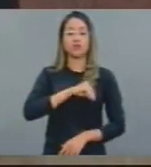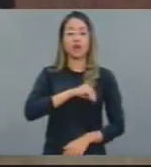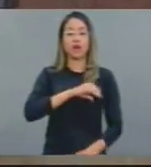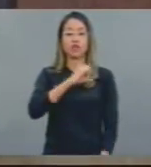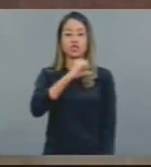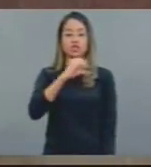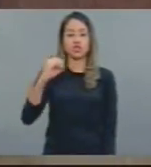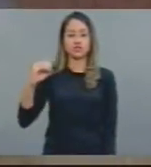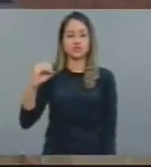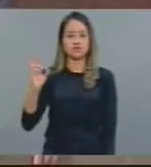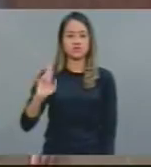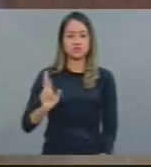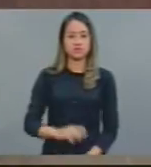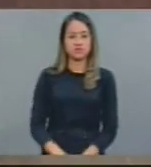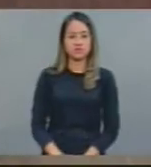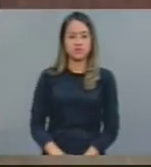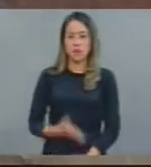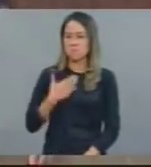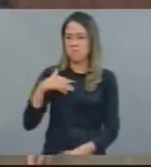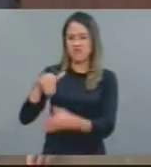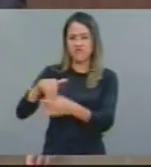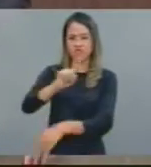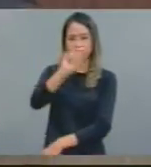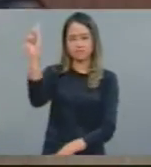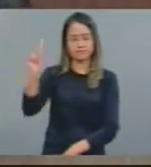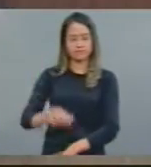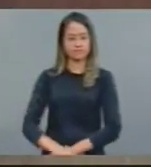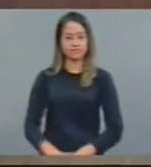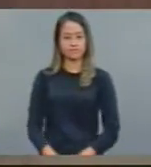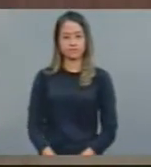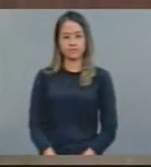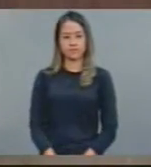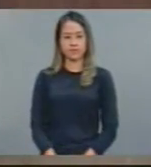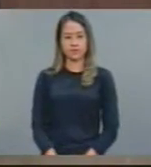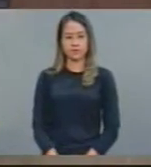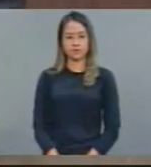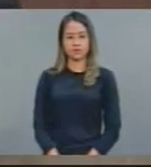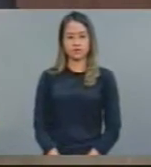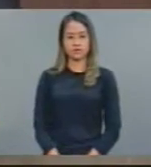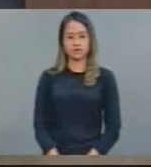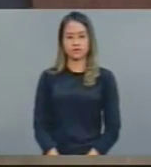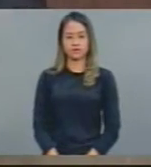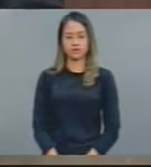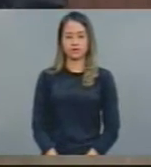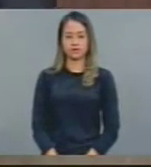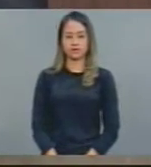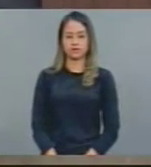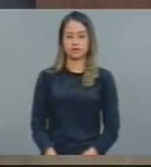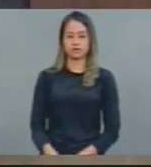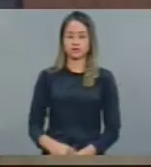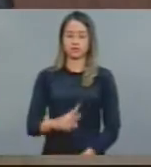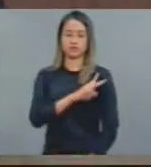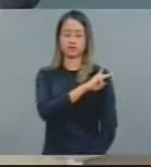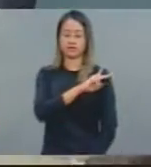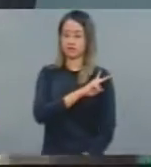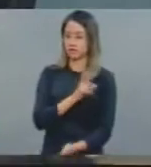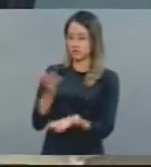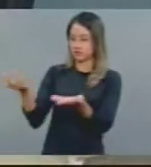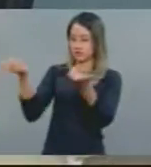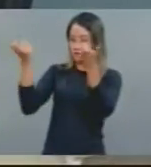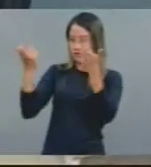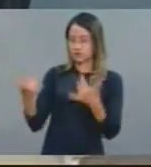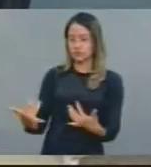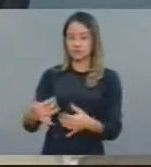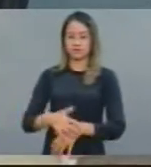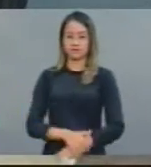da crise, não com o meu voto. Deputado Capitão Wagner. Deputado Renato Roseno, eu queria só me acostar ao pronunciamento de Vossa Excelência